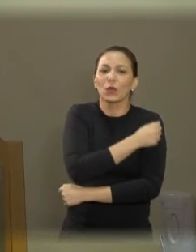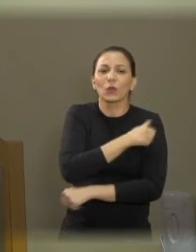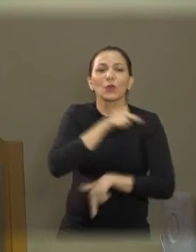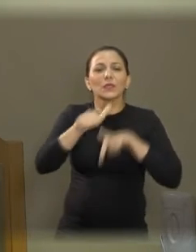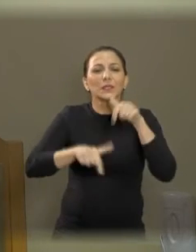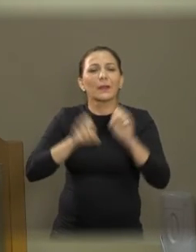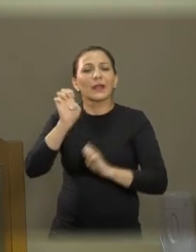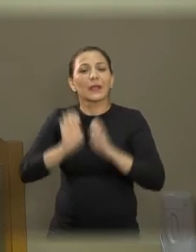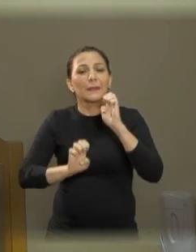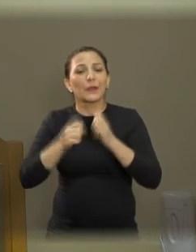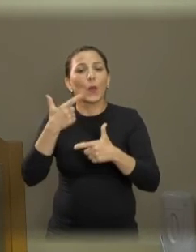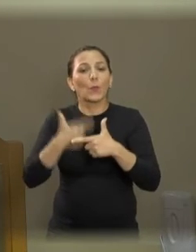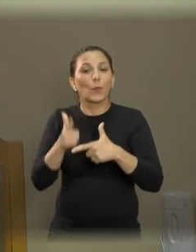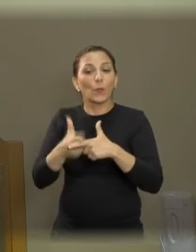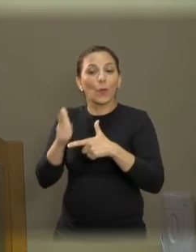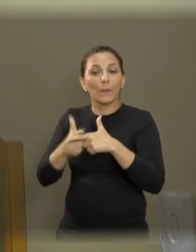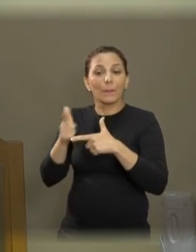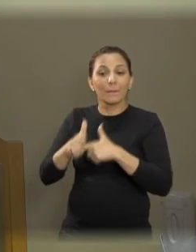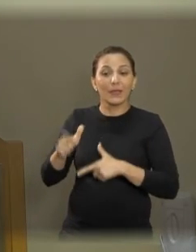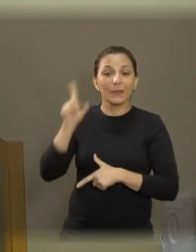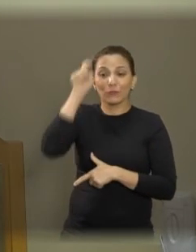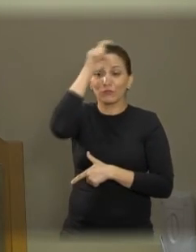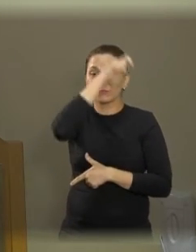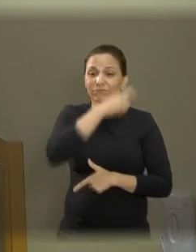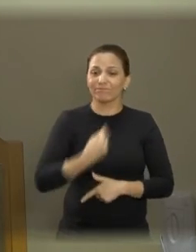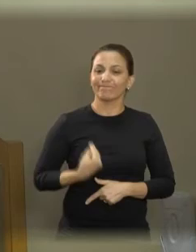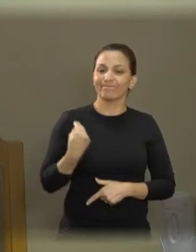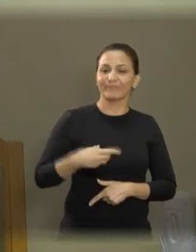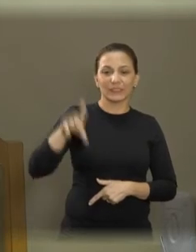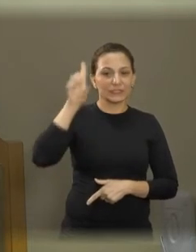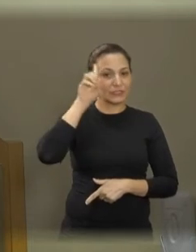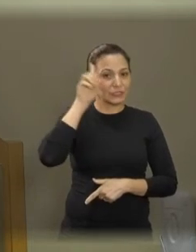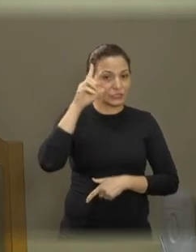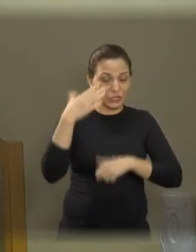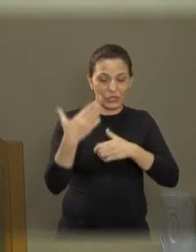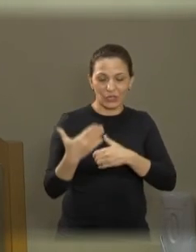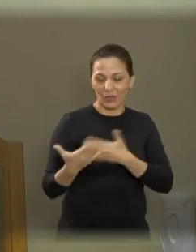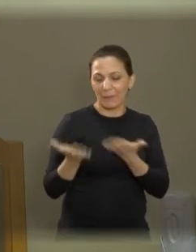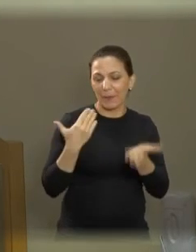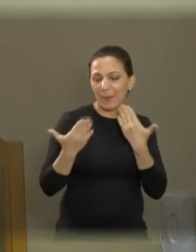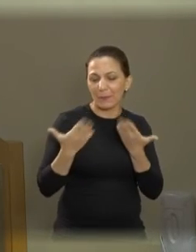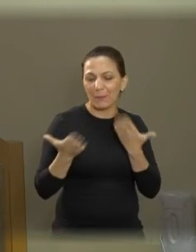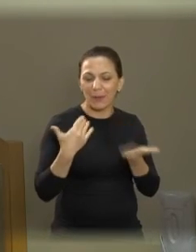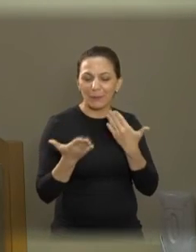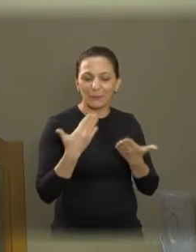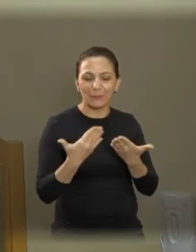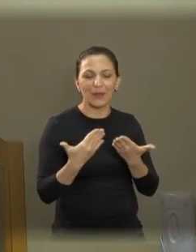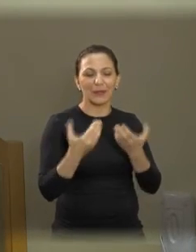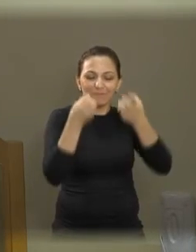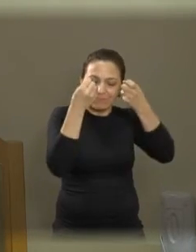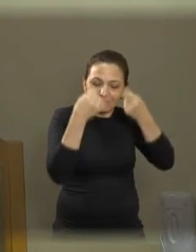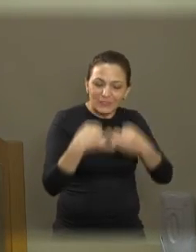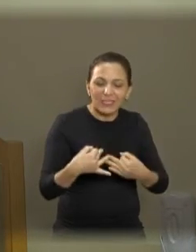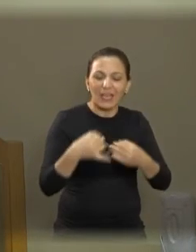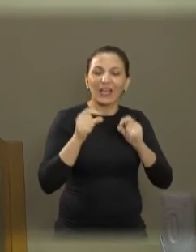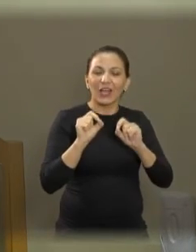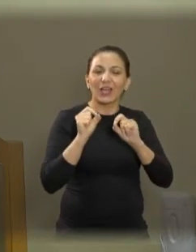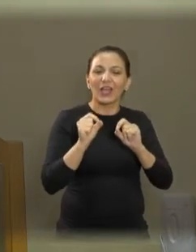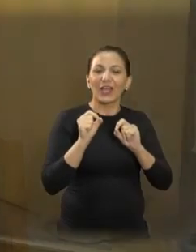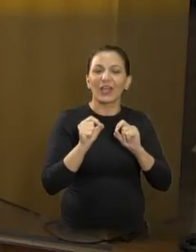trabalha na empresa e tem problemas e dificuldades. E ele vem conversar comigo sobre os problemas, e eu aprendi.